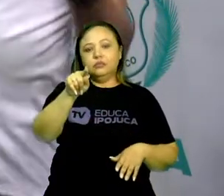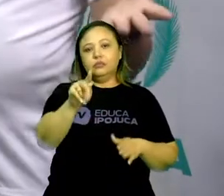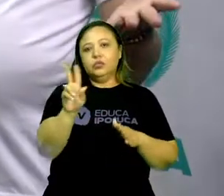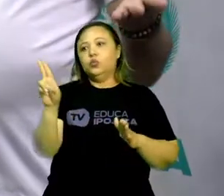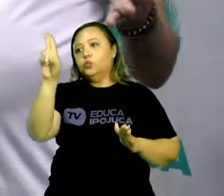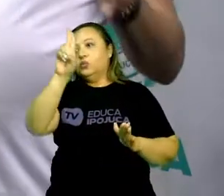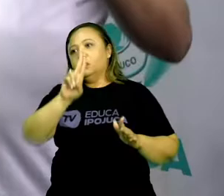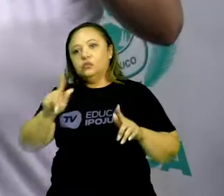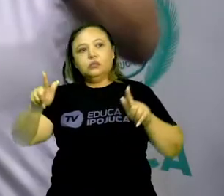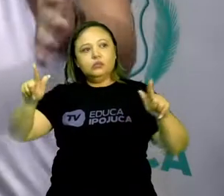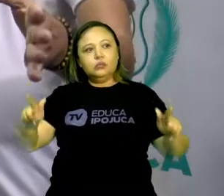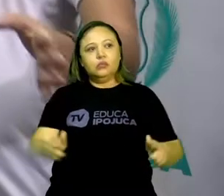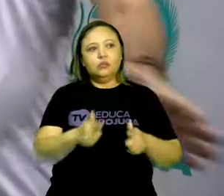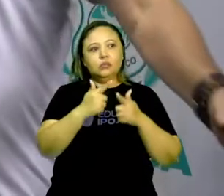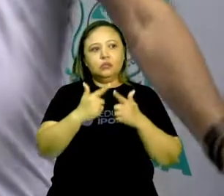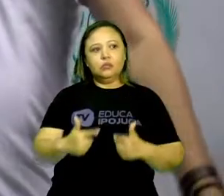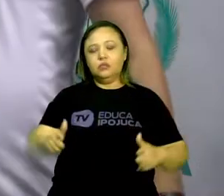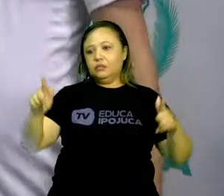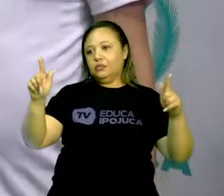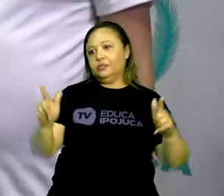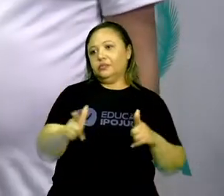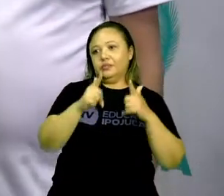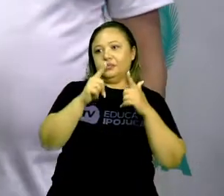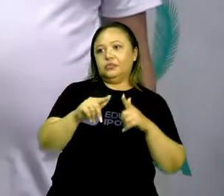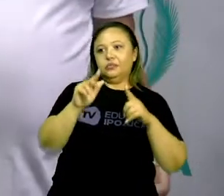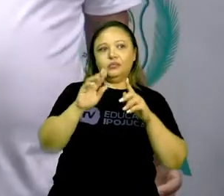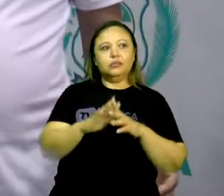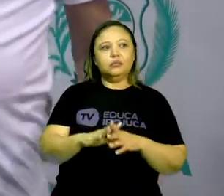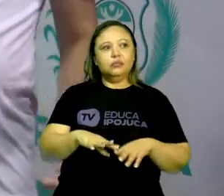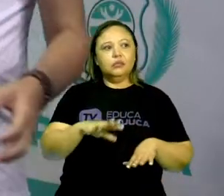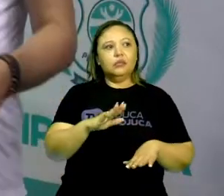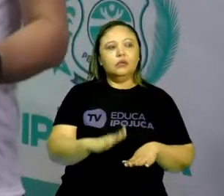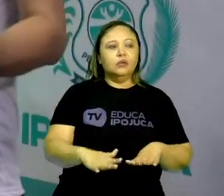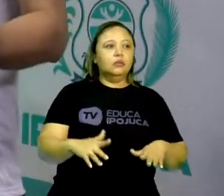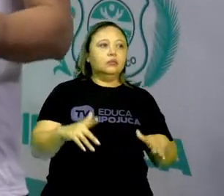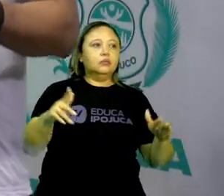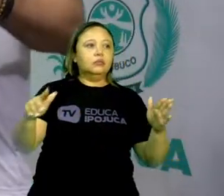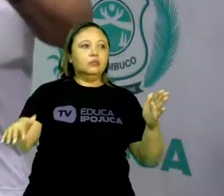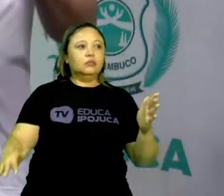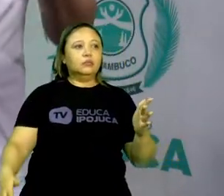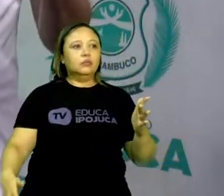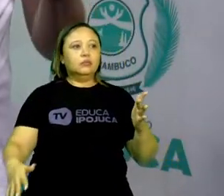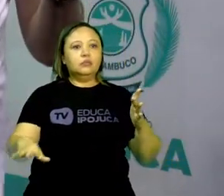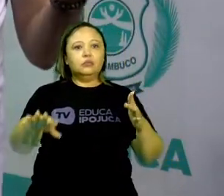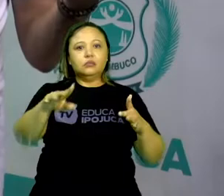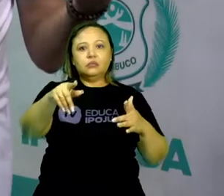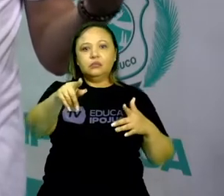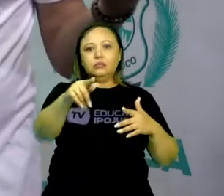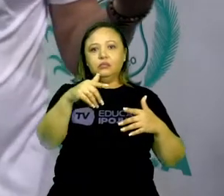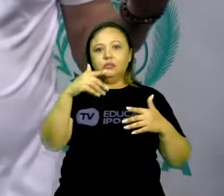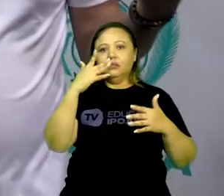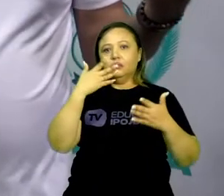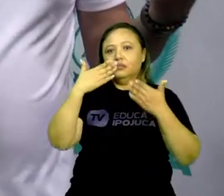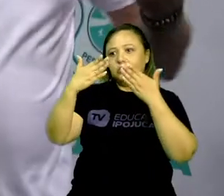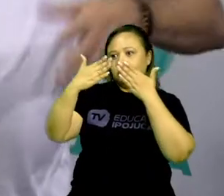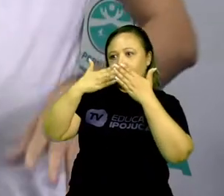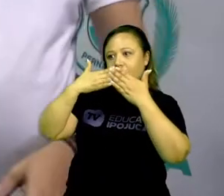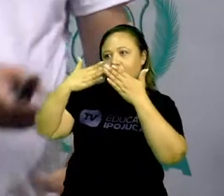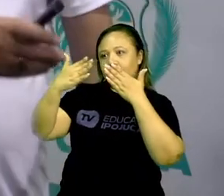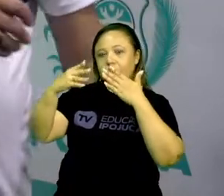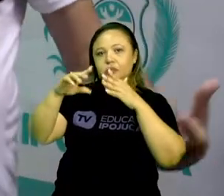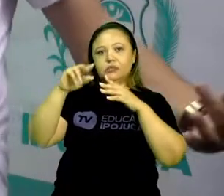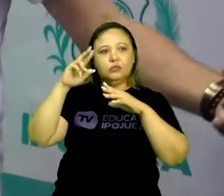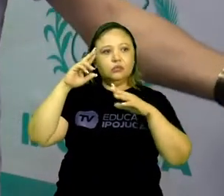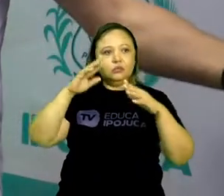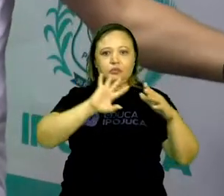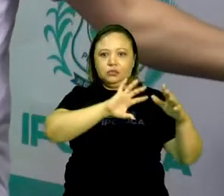Uso de música incidental. No meio da cena entra aquela música, né? O personagem está lá, Silvia Patrícia, eu amo você. Aí entra aquela